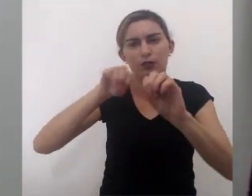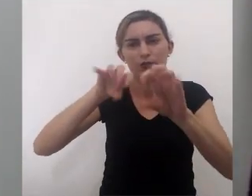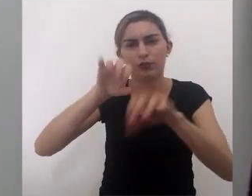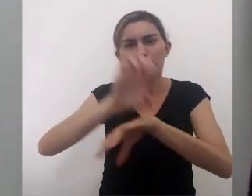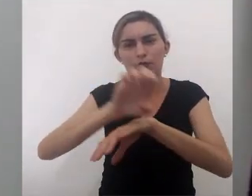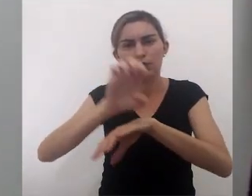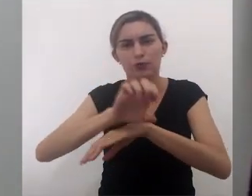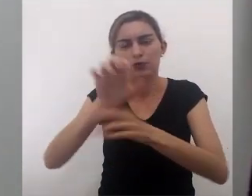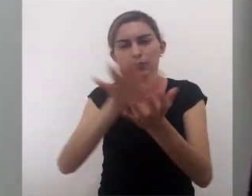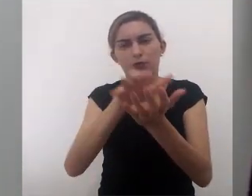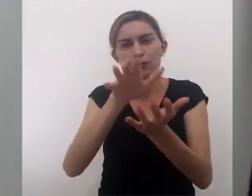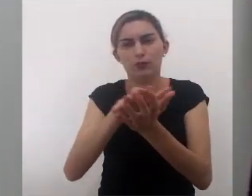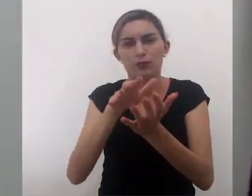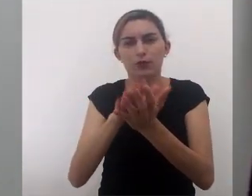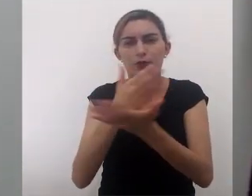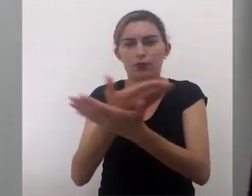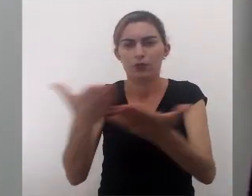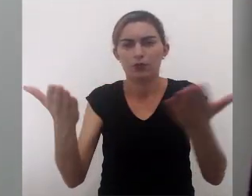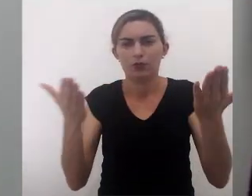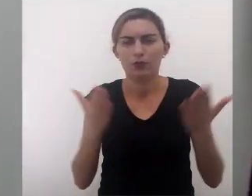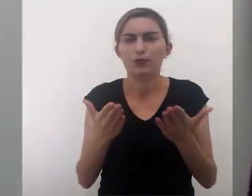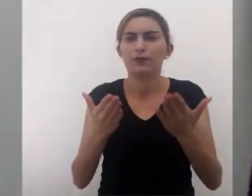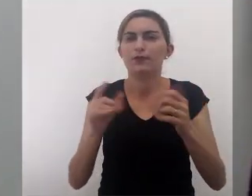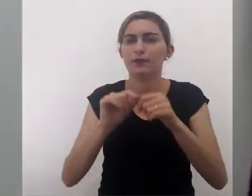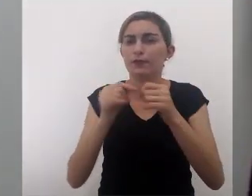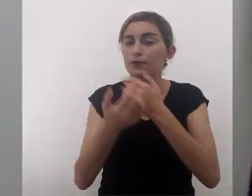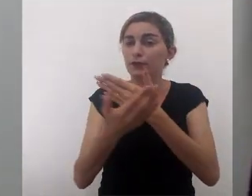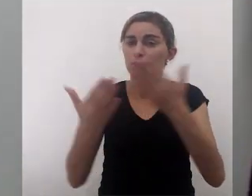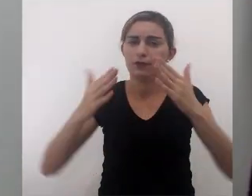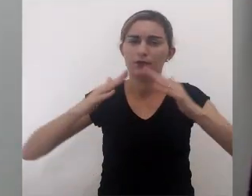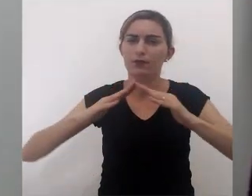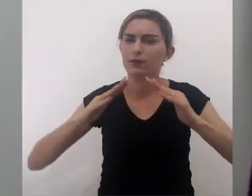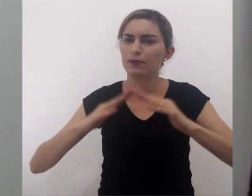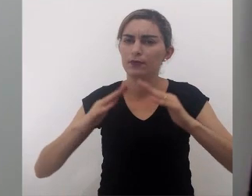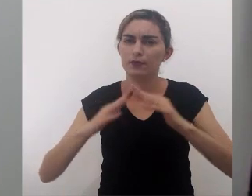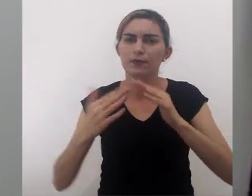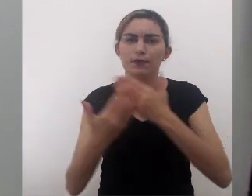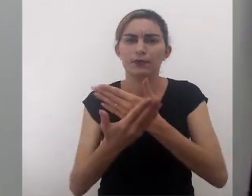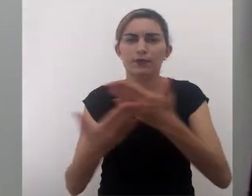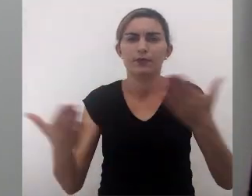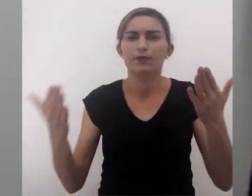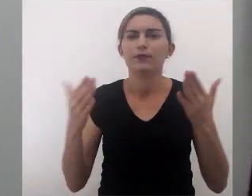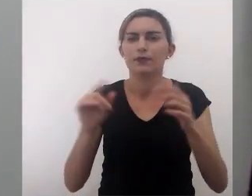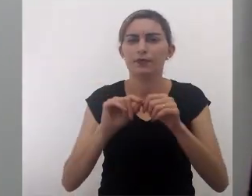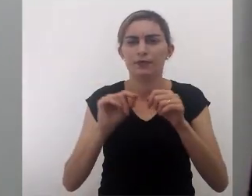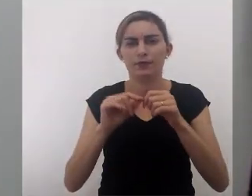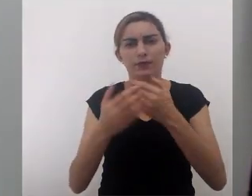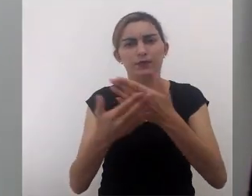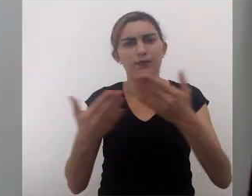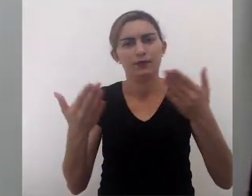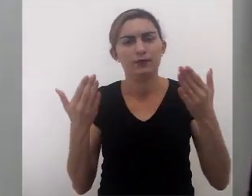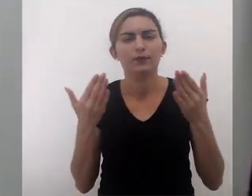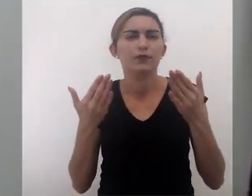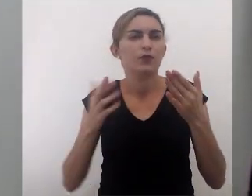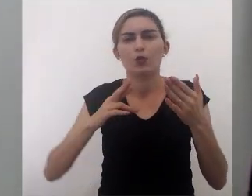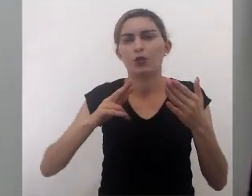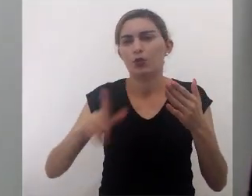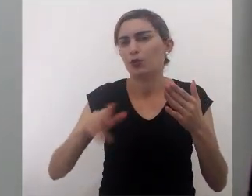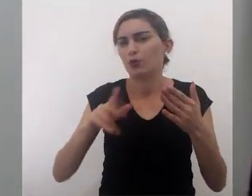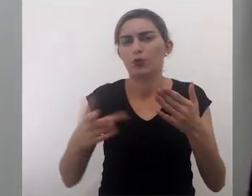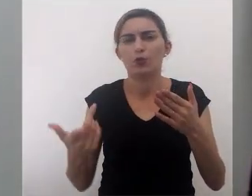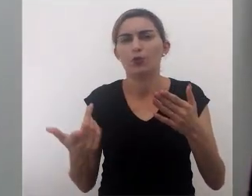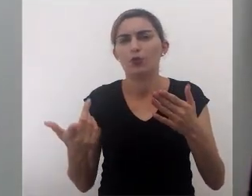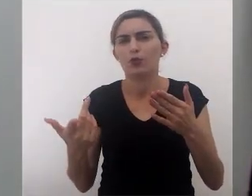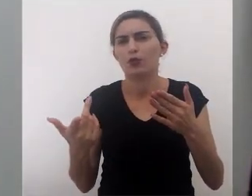de Educação do Estado de Pernambuco, feito para você que está em casa, feito para você, para que você